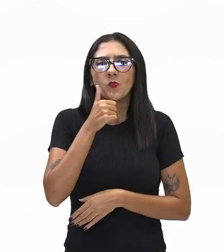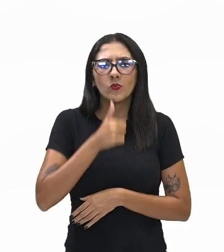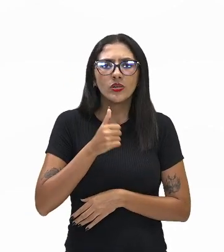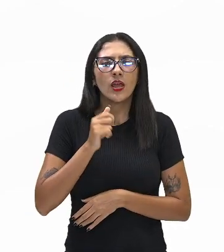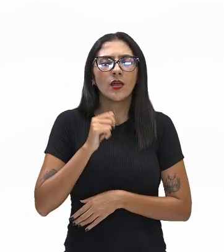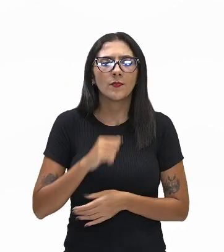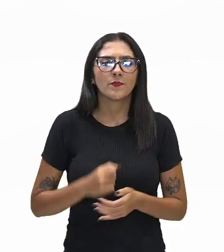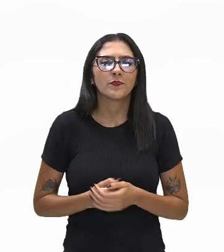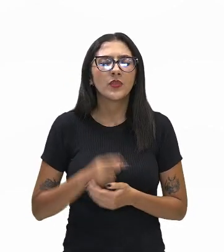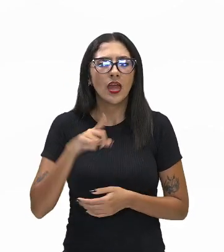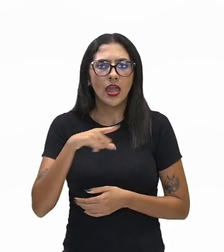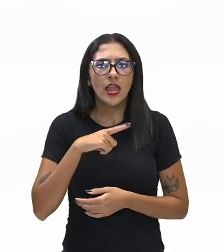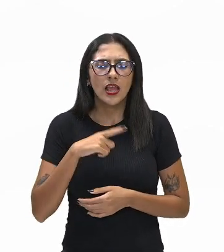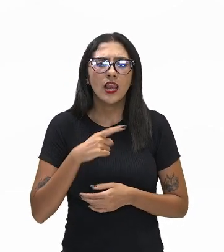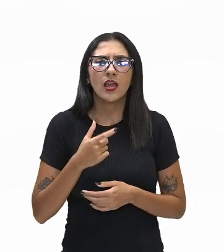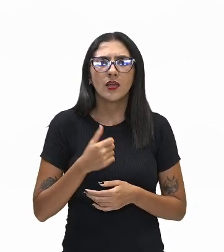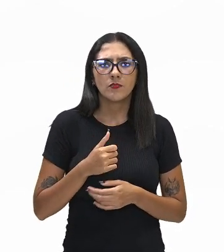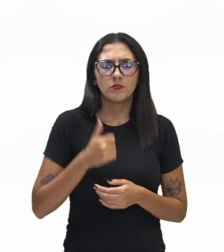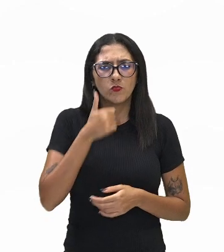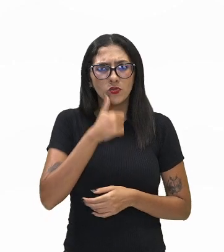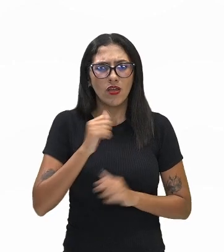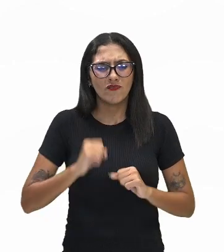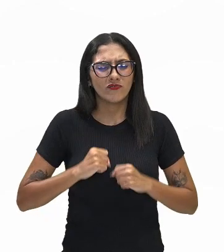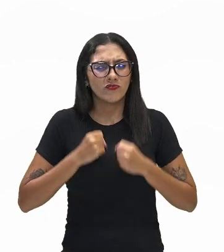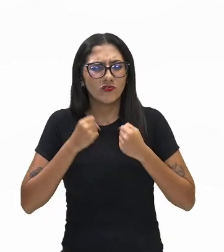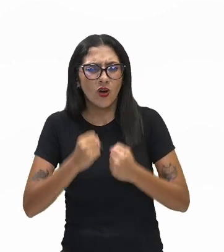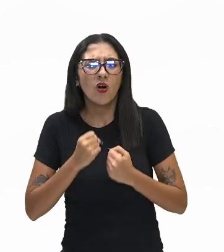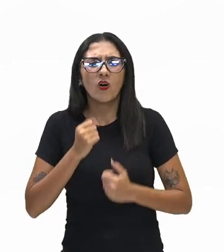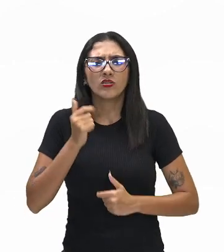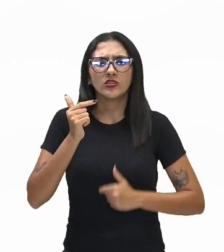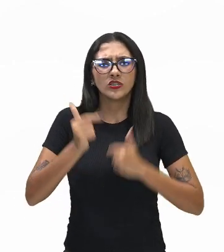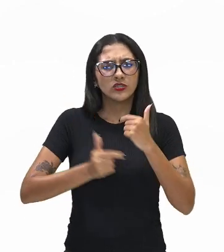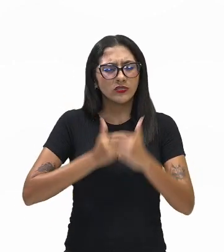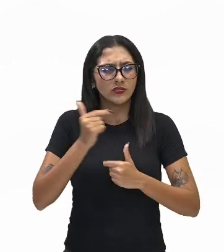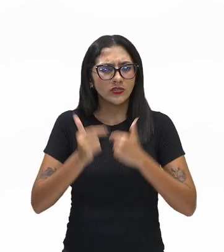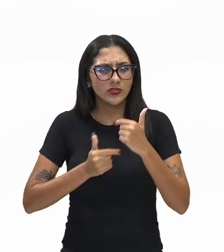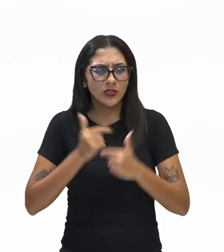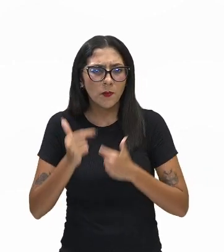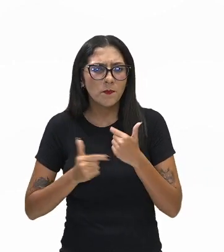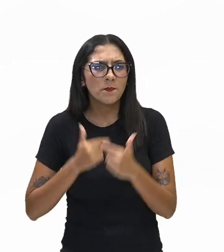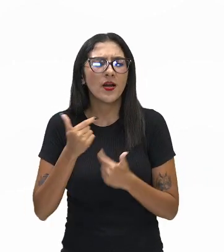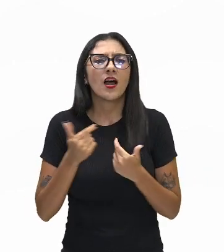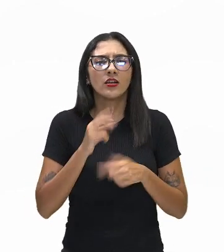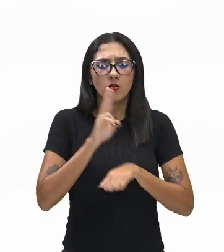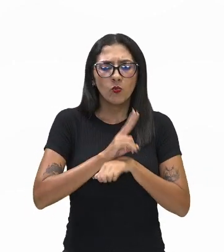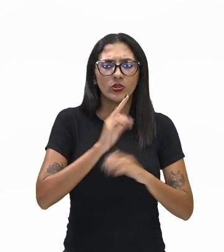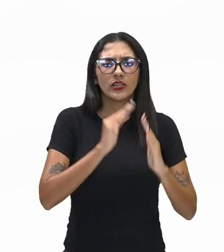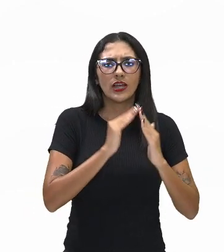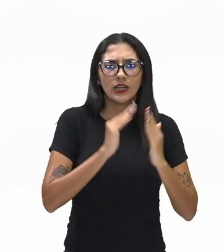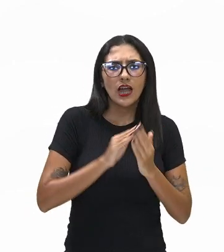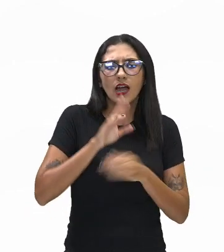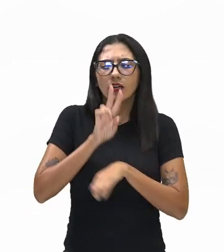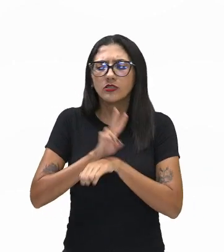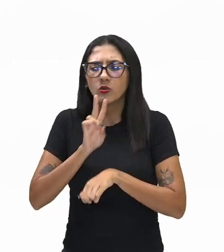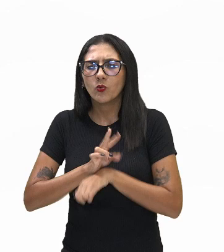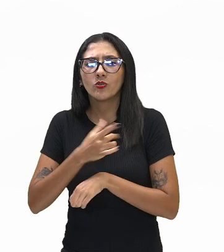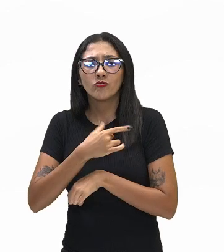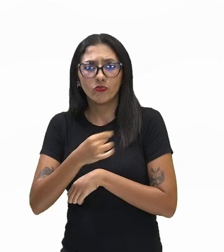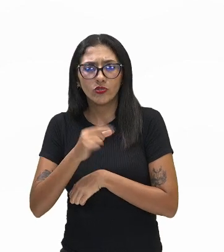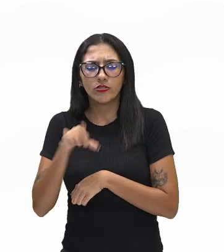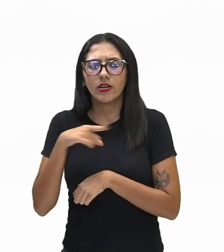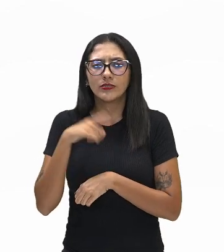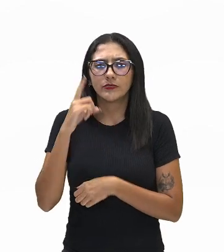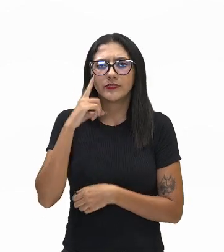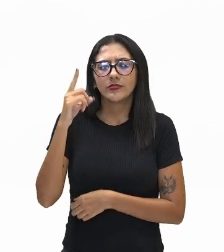trabalhadora, que cuida da casa, pode passar, da casa, dos filhos, e sempre sonha